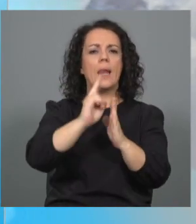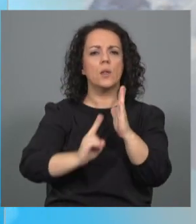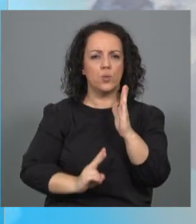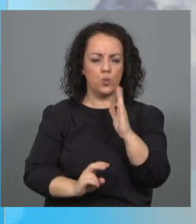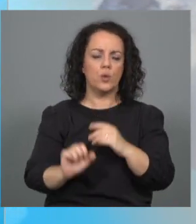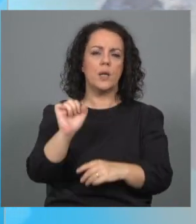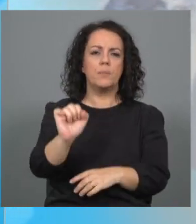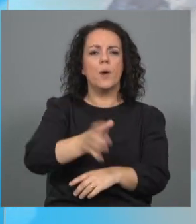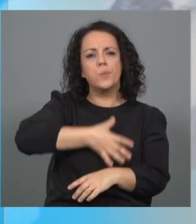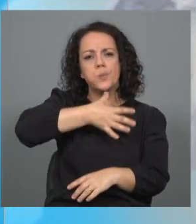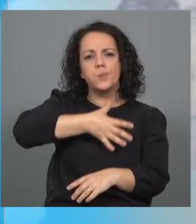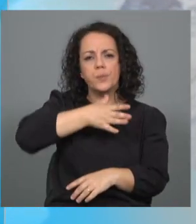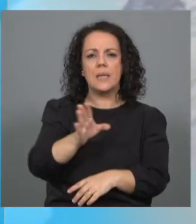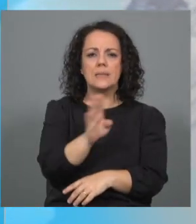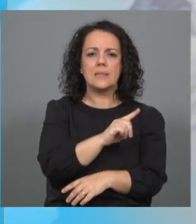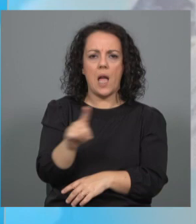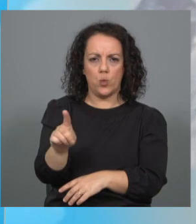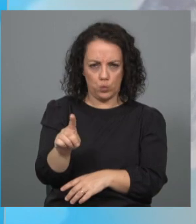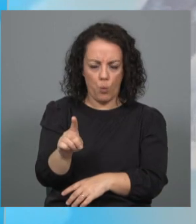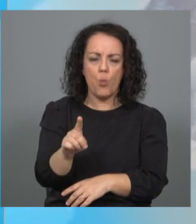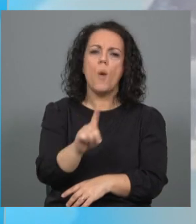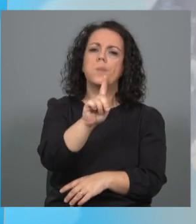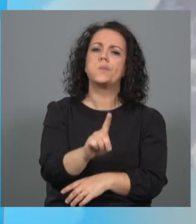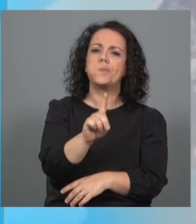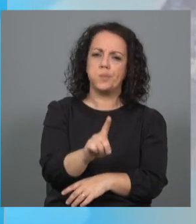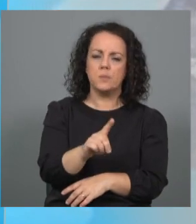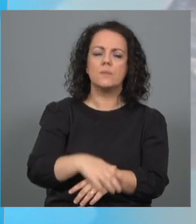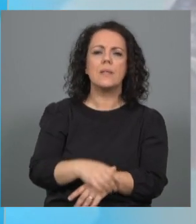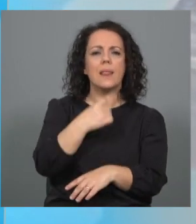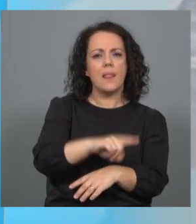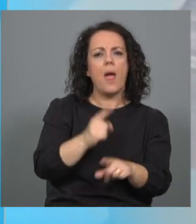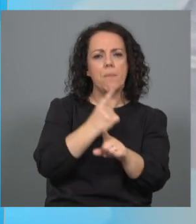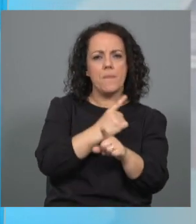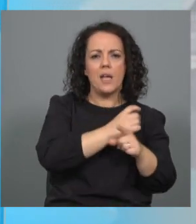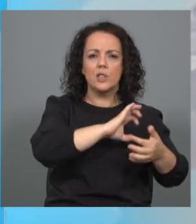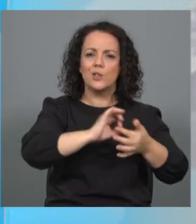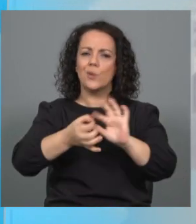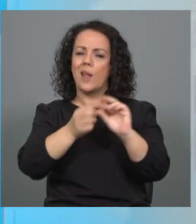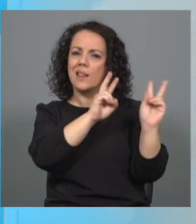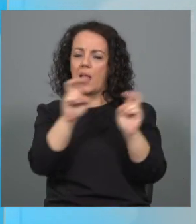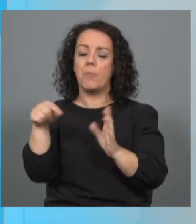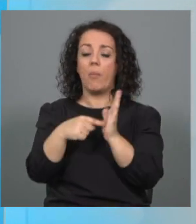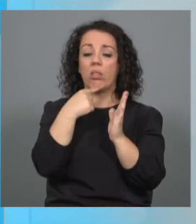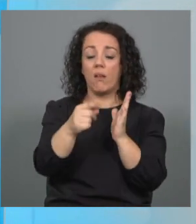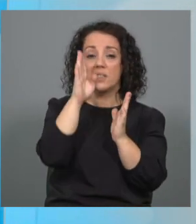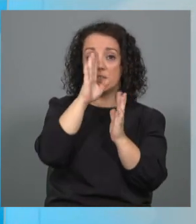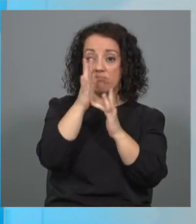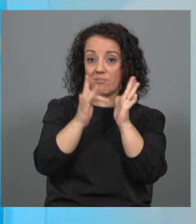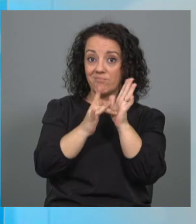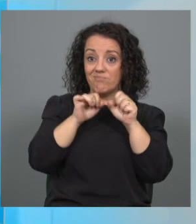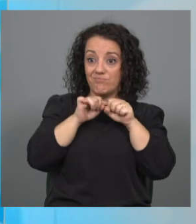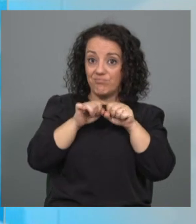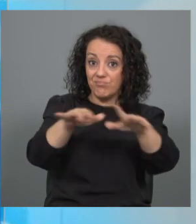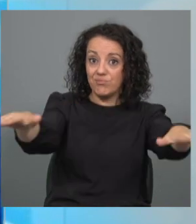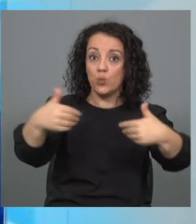São João, e de alguma forma há aqui uma sequência também temática. Se o cristianismo se alarga a todos,